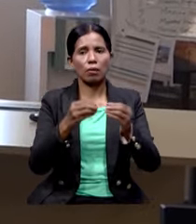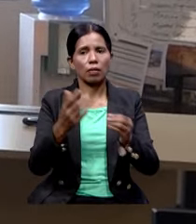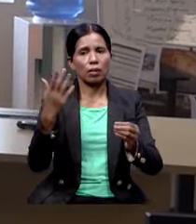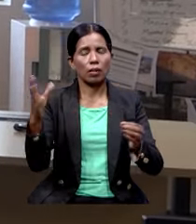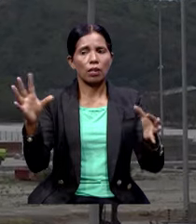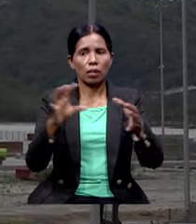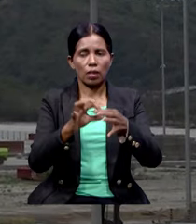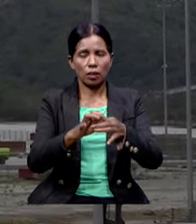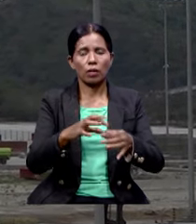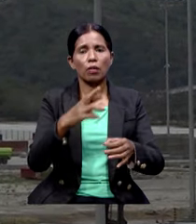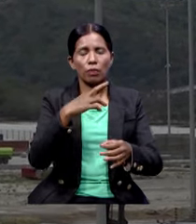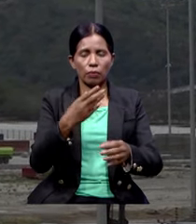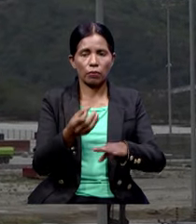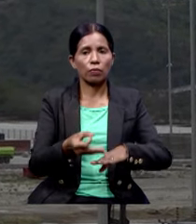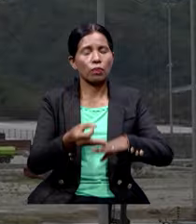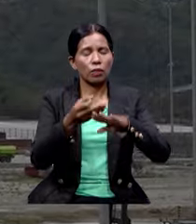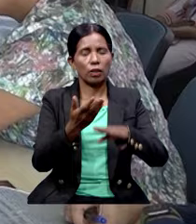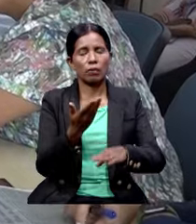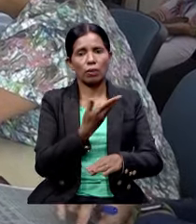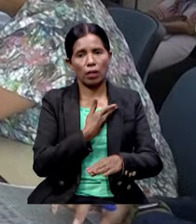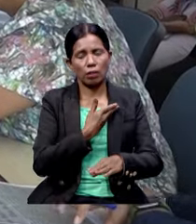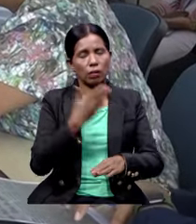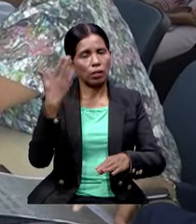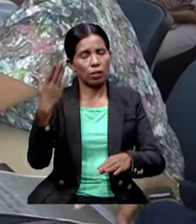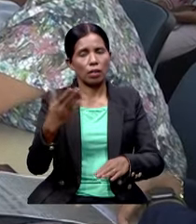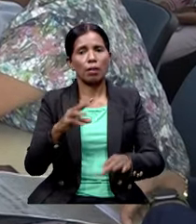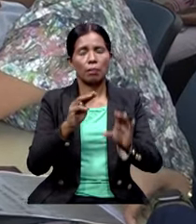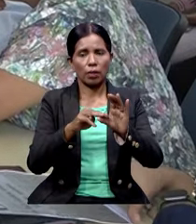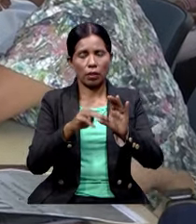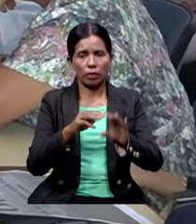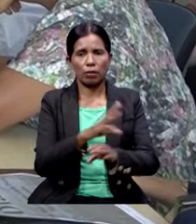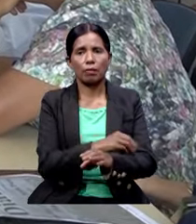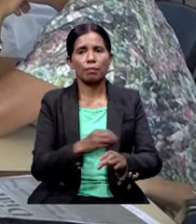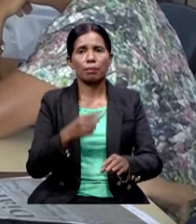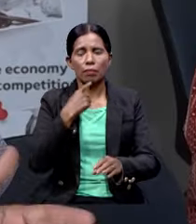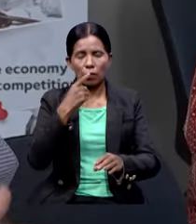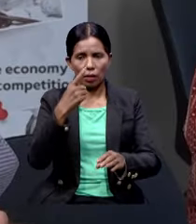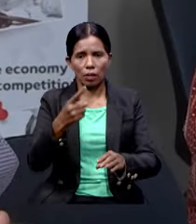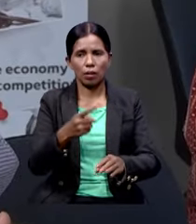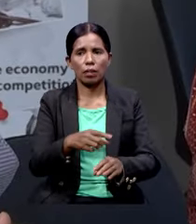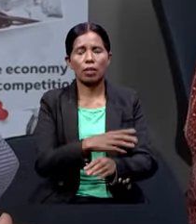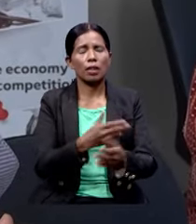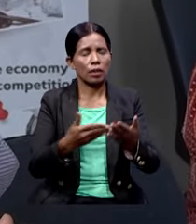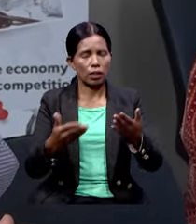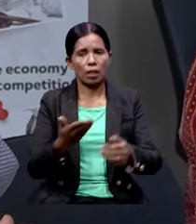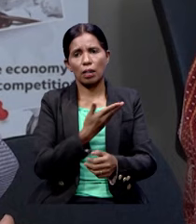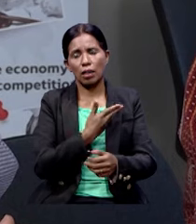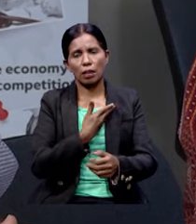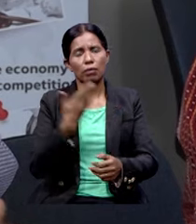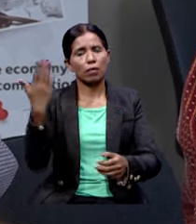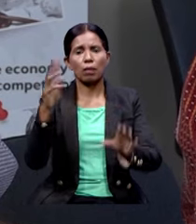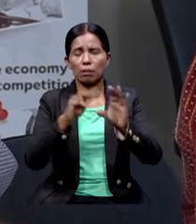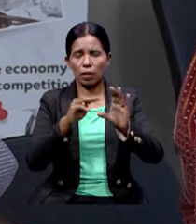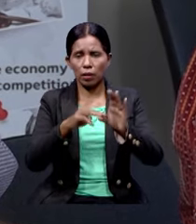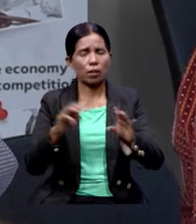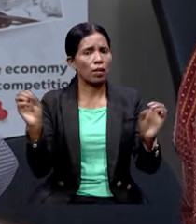liga ho folin sasan nebe sae iha mercado. Diretor Porto Baya Tibar Rafael Ribeiro explica folin sasan nebe sae iha mercado